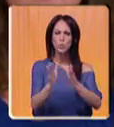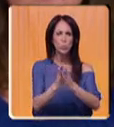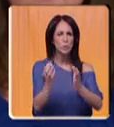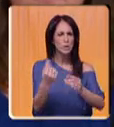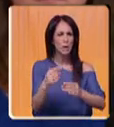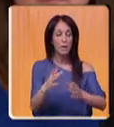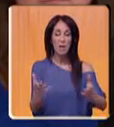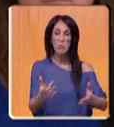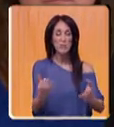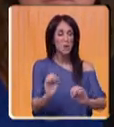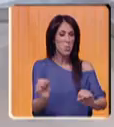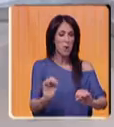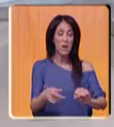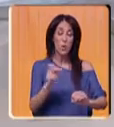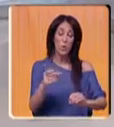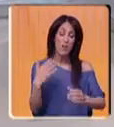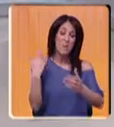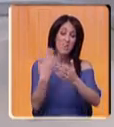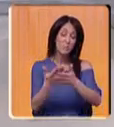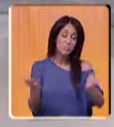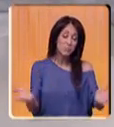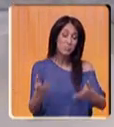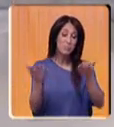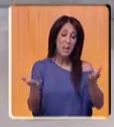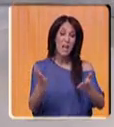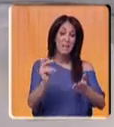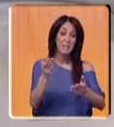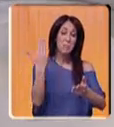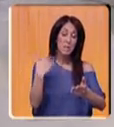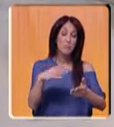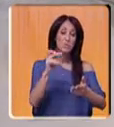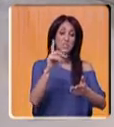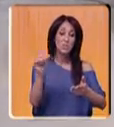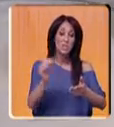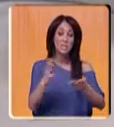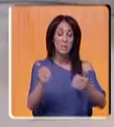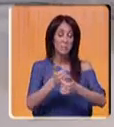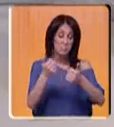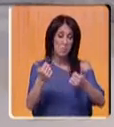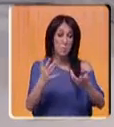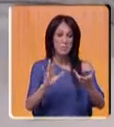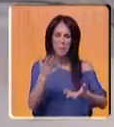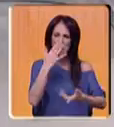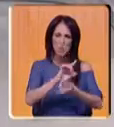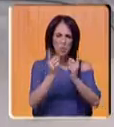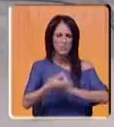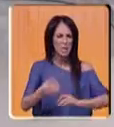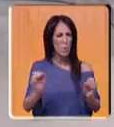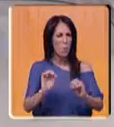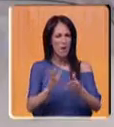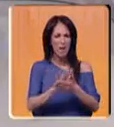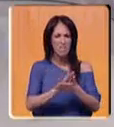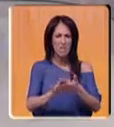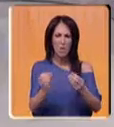acaso é verdade, perdeu-se isso tudo e até. Os anos passam, no lugar de termos coisas com mais condições, acaba por ser tudo ao contrário. Por acaso faz-me alguma confusão não